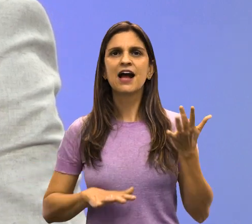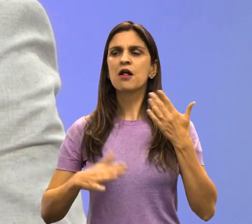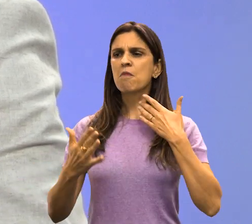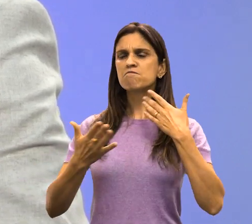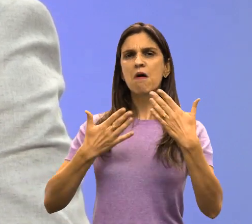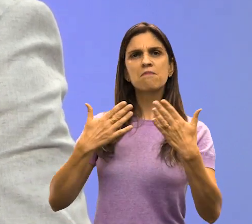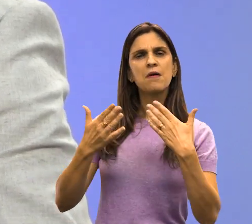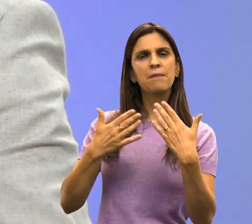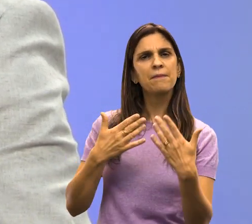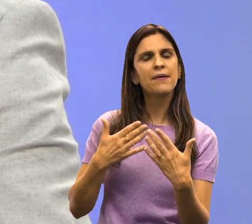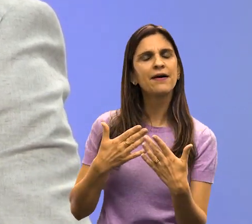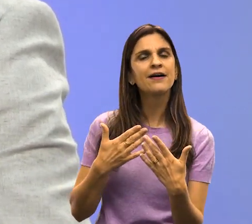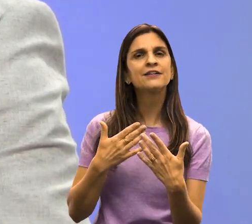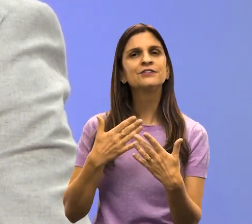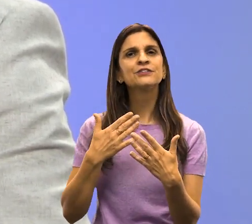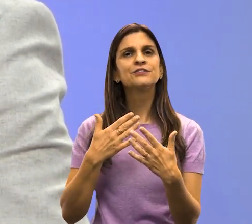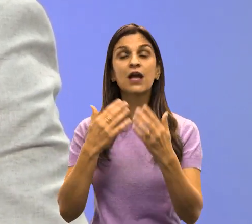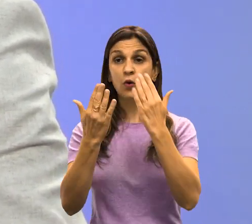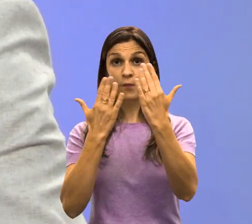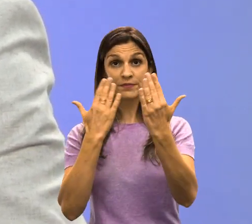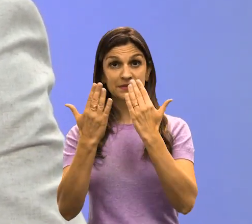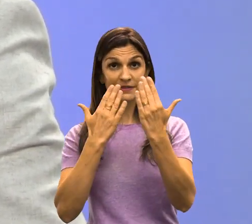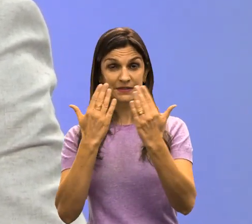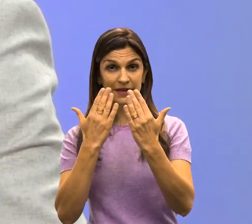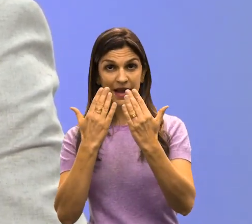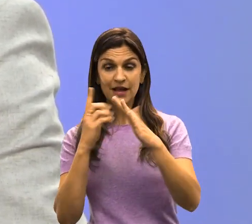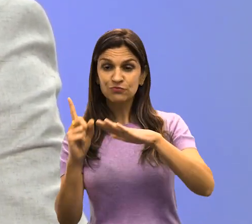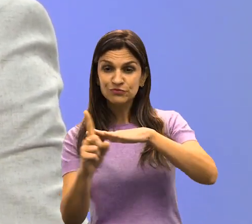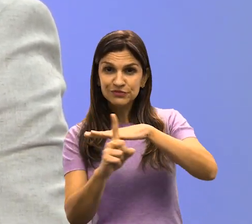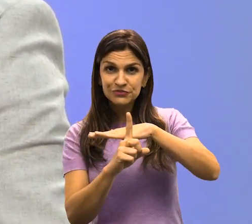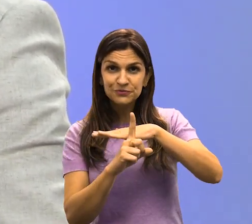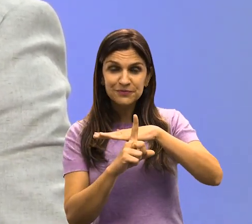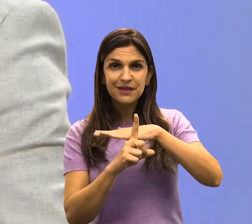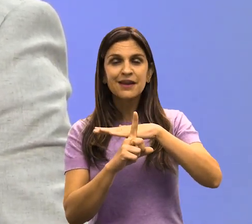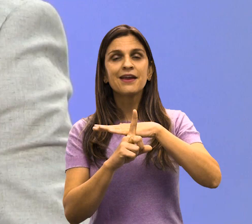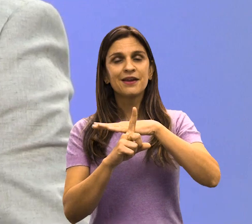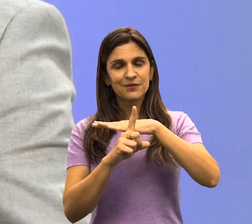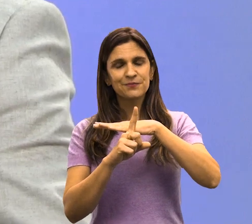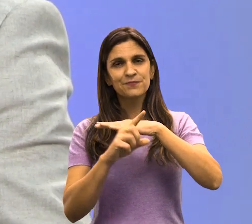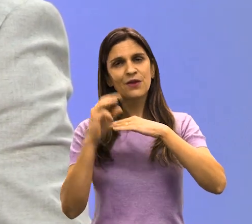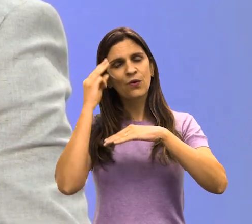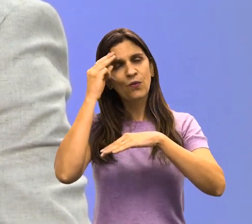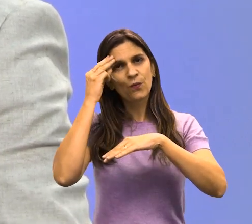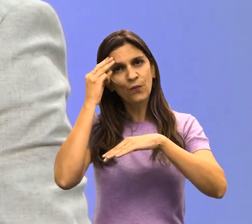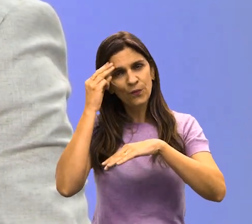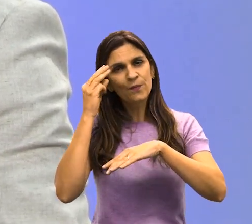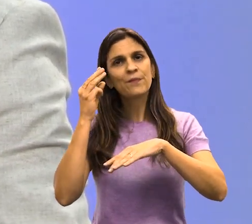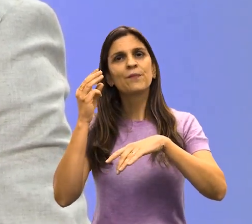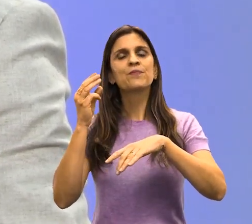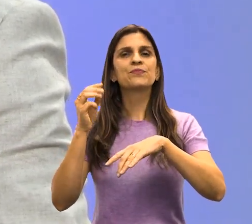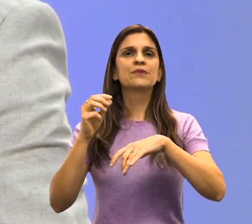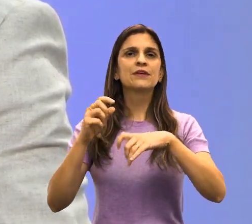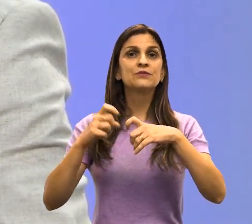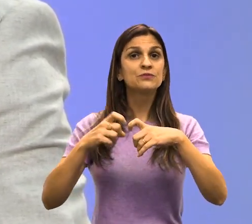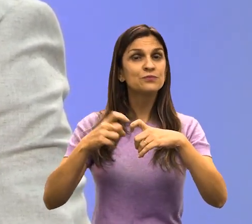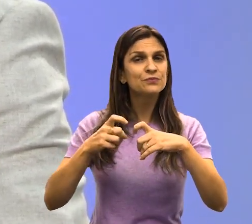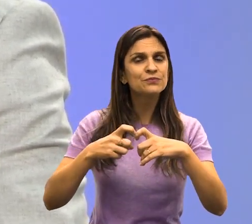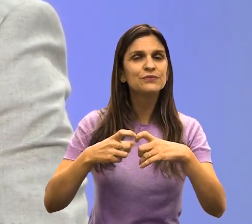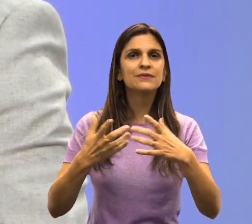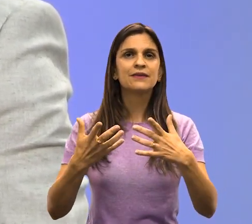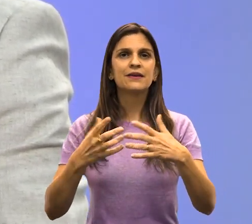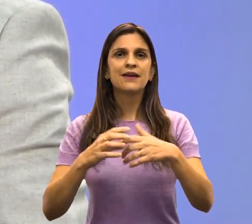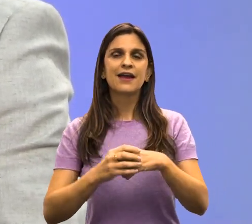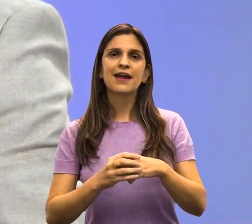com um psicólogo, uma consulta com um psiquiatra, né, para que ela se sinta valorizada, o momento